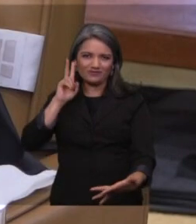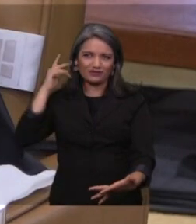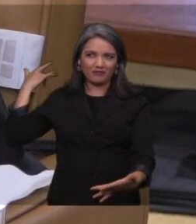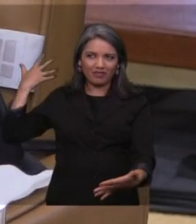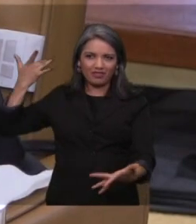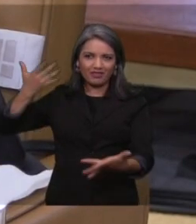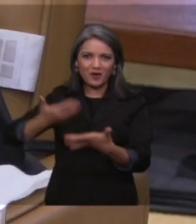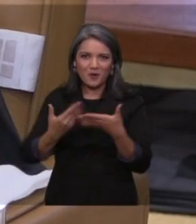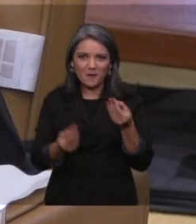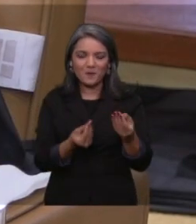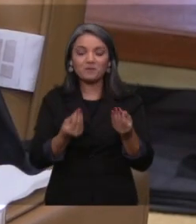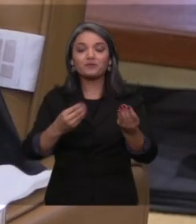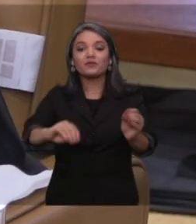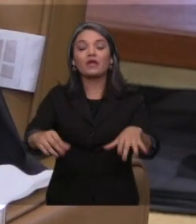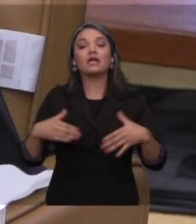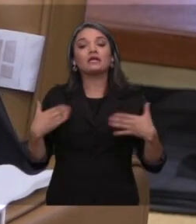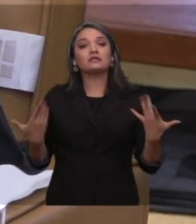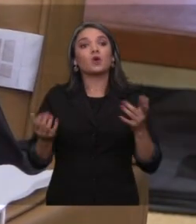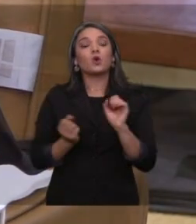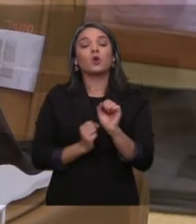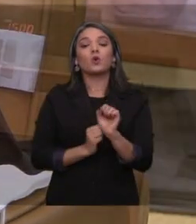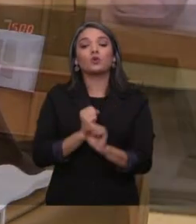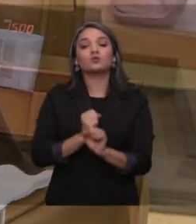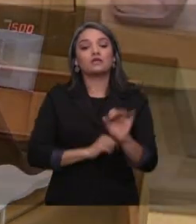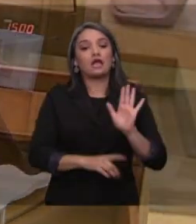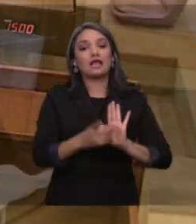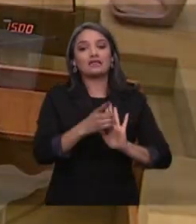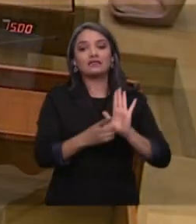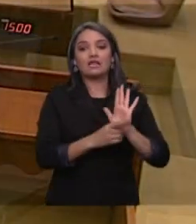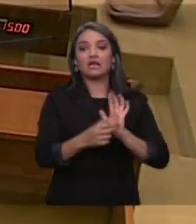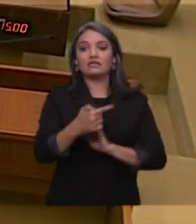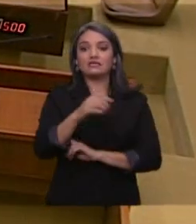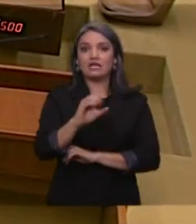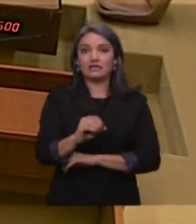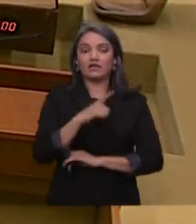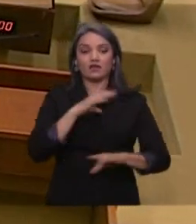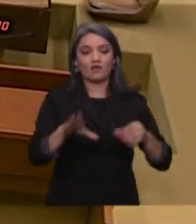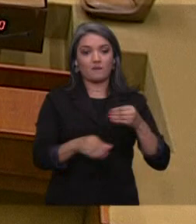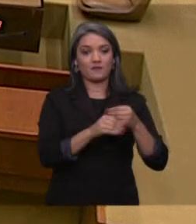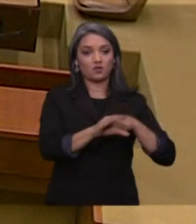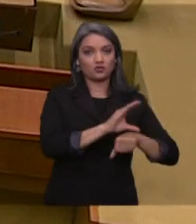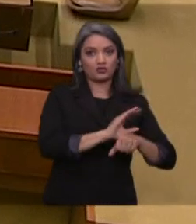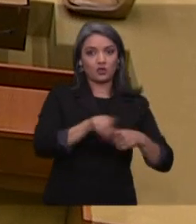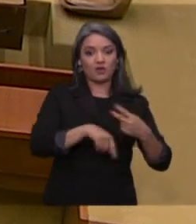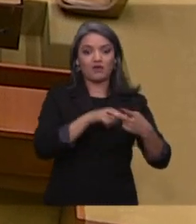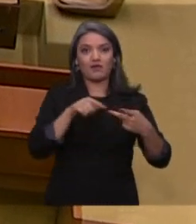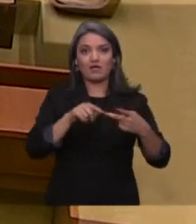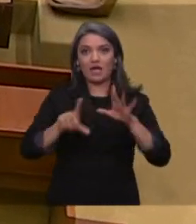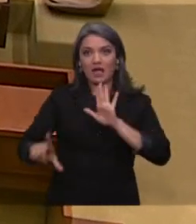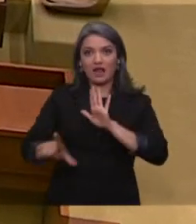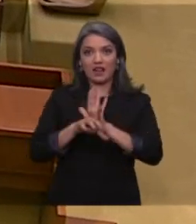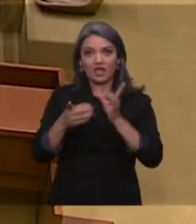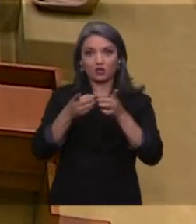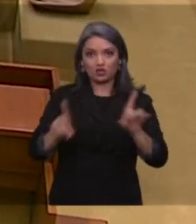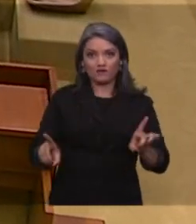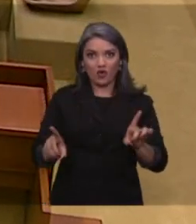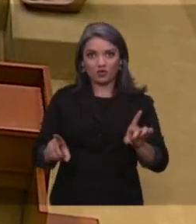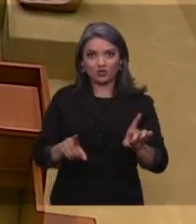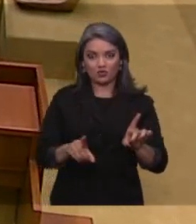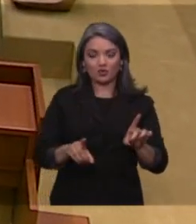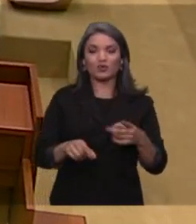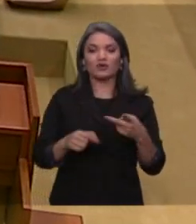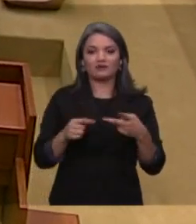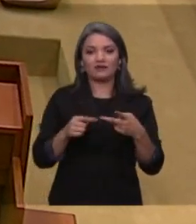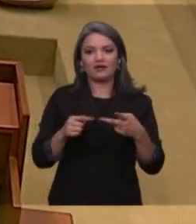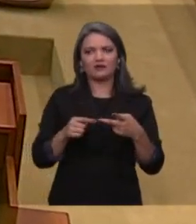percebeu-se nitidamente que, na década de 70, com a Emenda Constitucional e depois com a chamada Lei do Divórcio, aliás, impropriamente